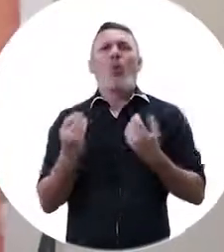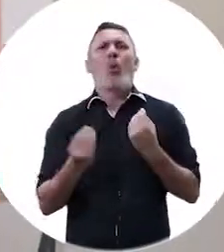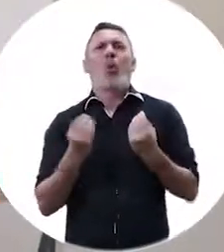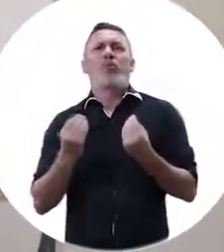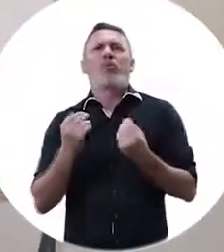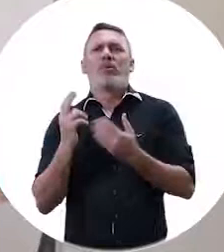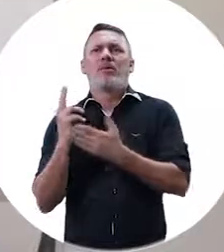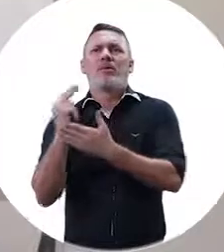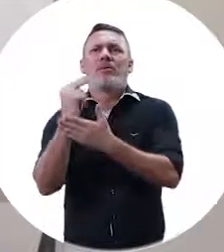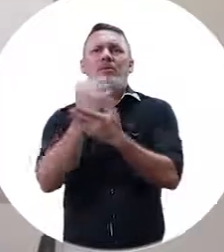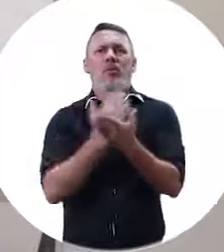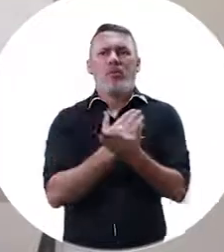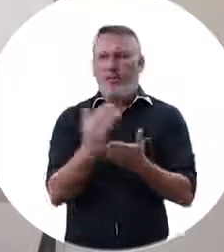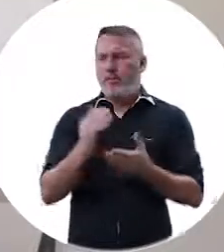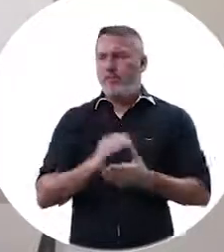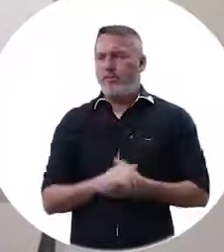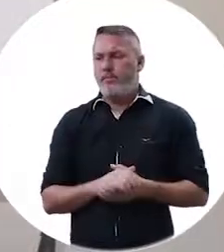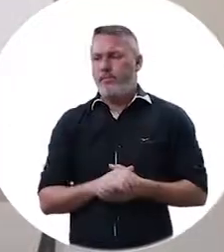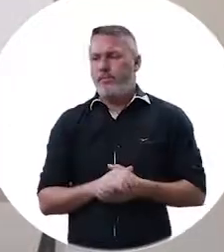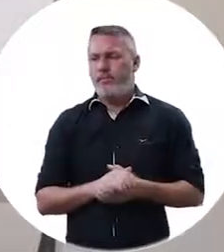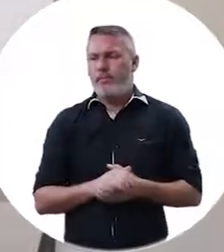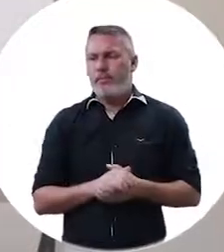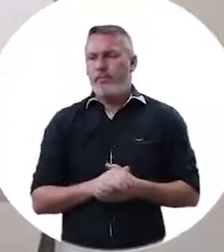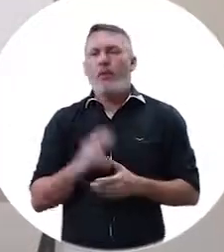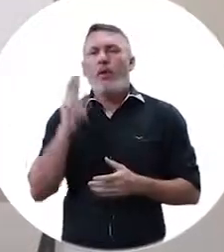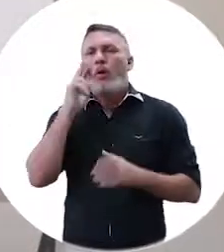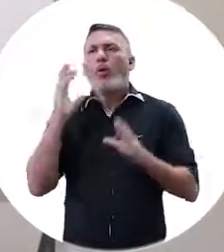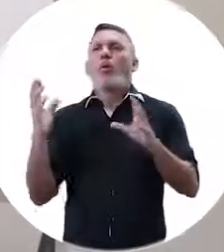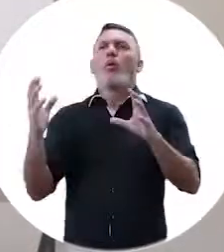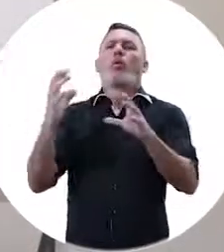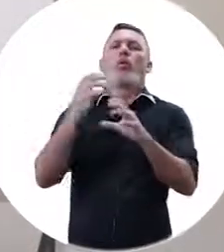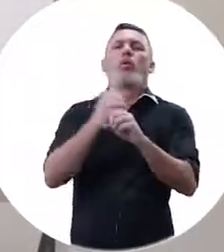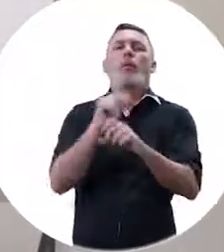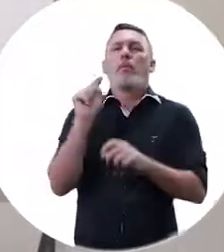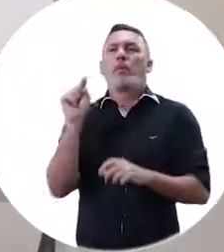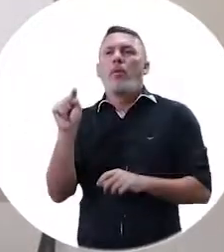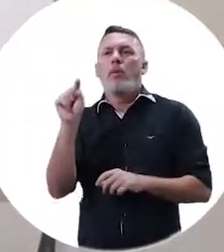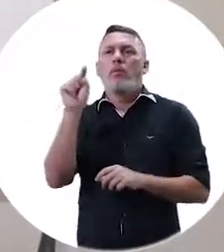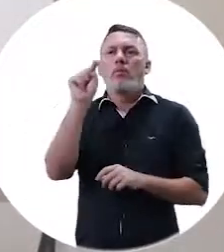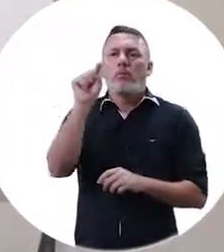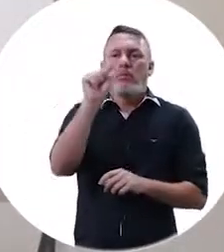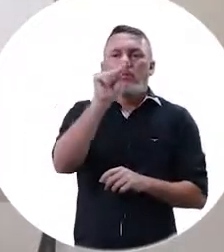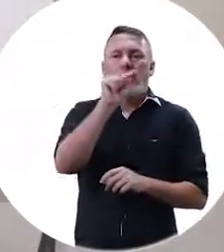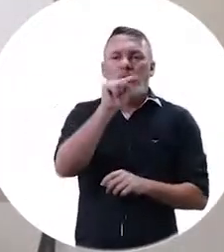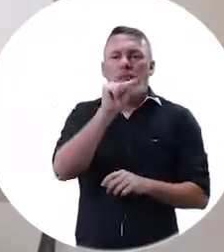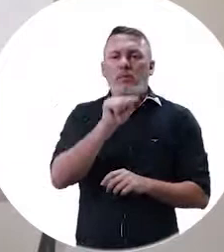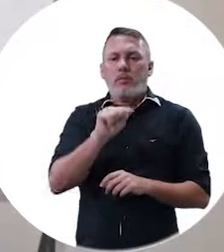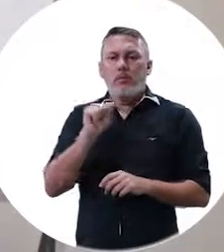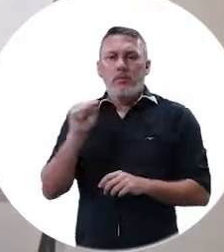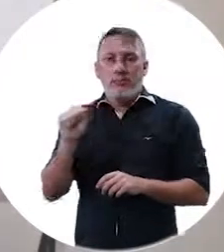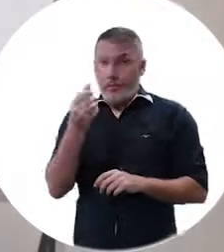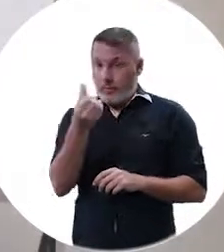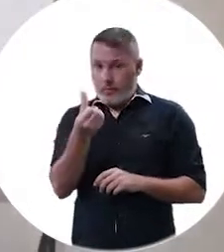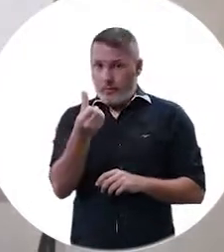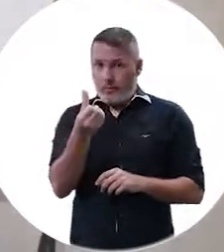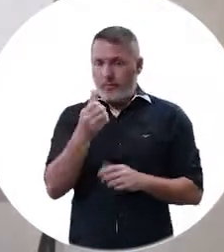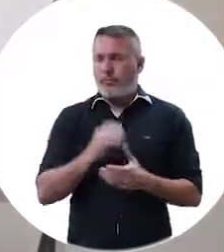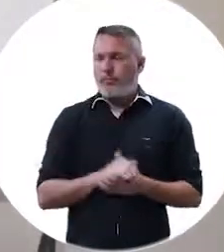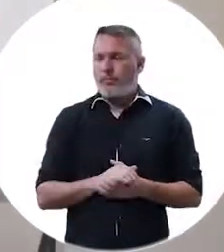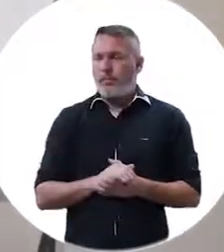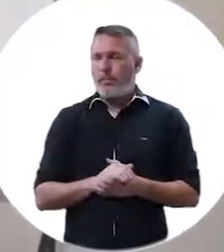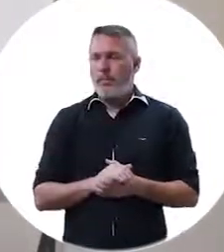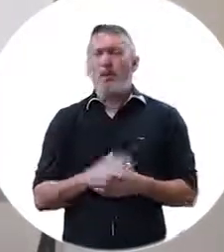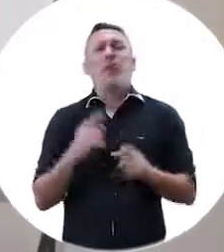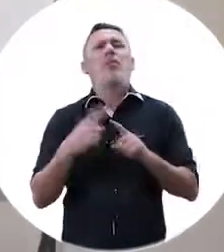possível. Como? 1, 2, 3, 4...